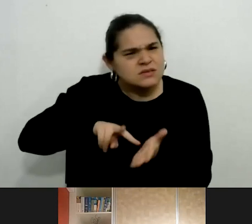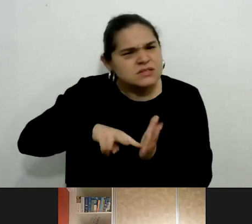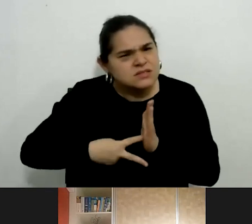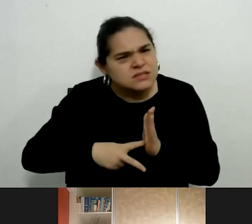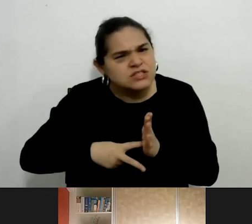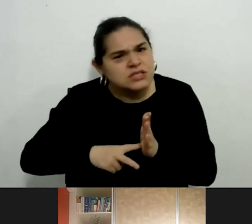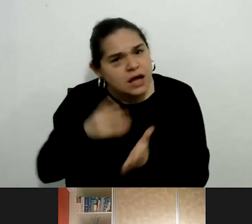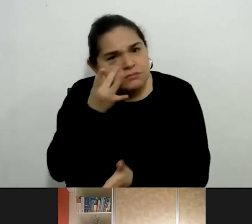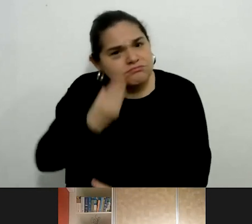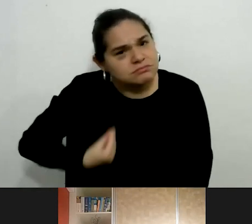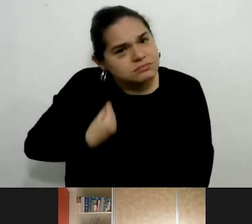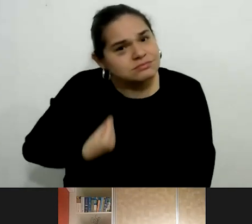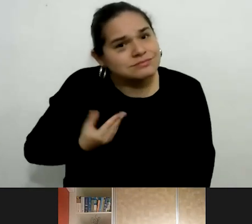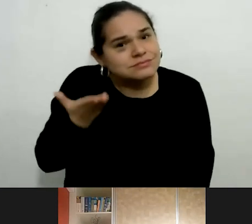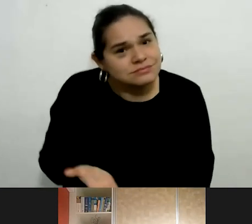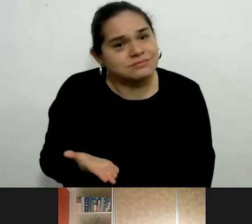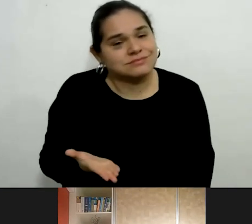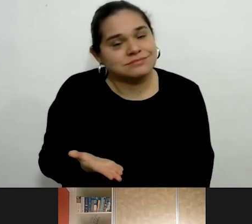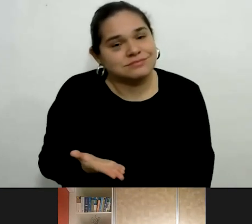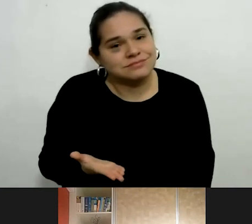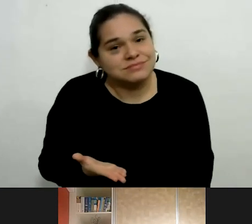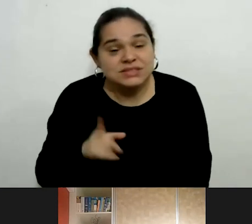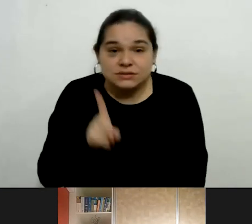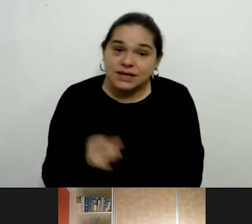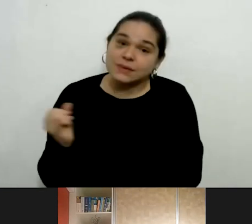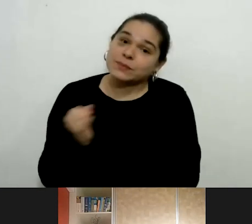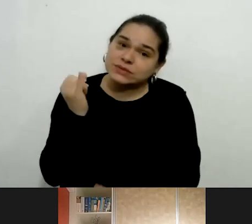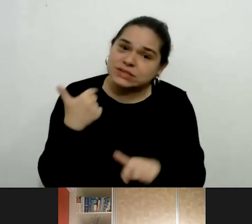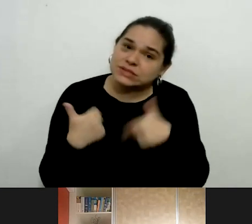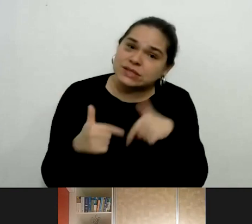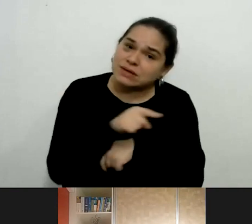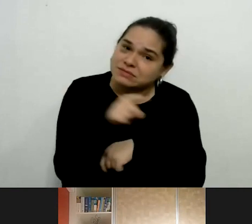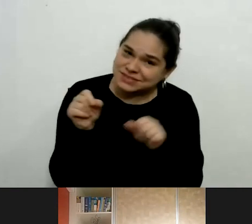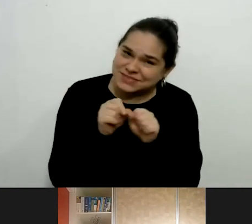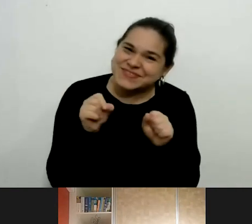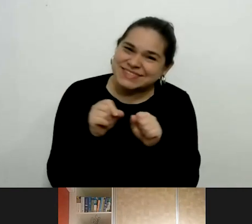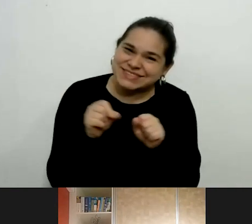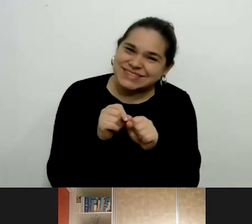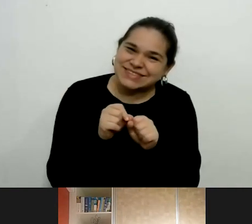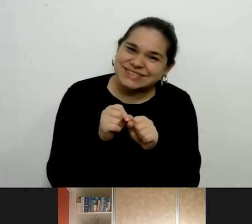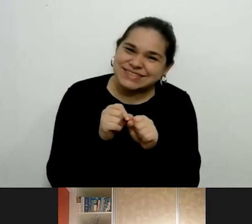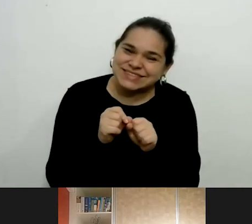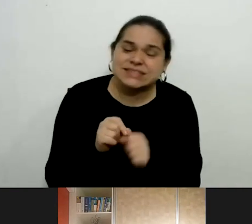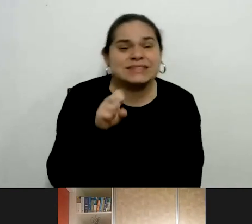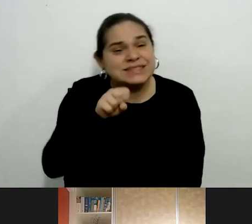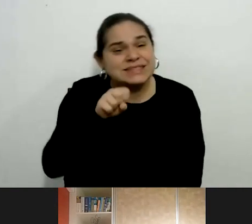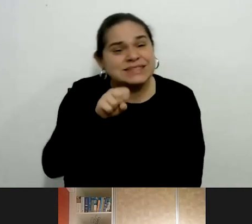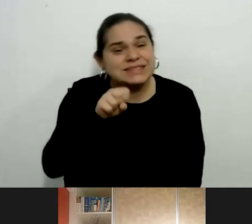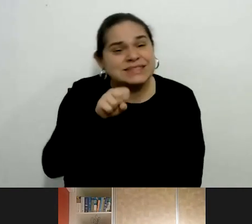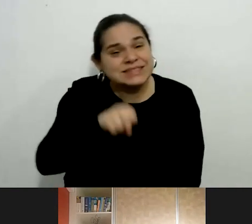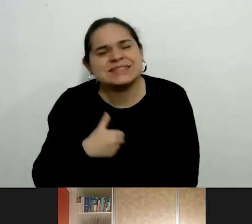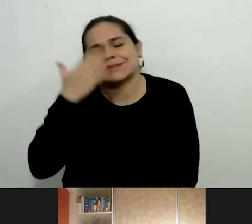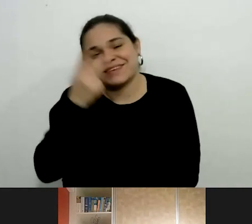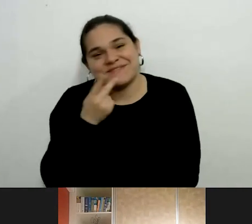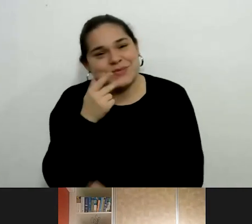É claro, com certeza. Então, é muito importante o trabalho que vocês estão fazendo aí. Valeu? Valeu, e eu sei que também falo por todos que é um